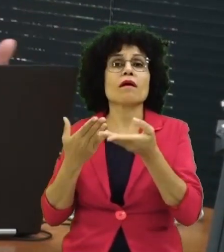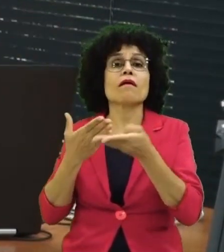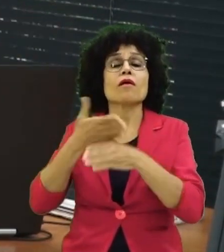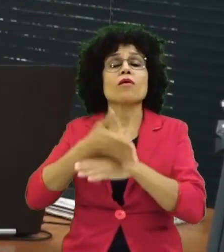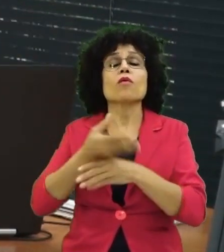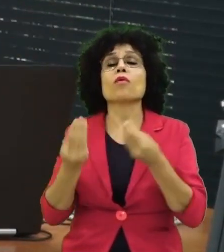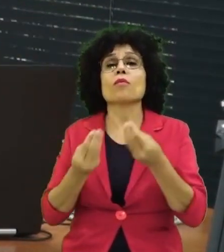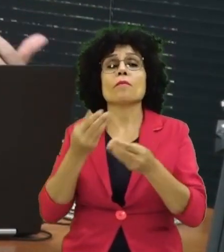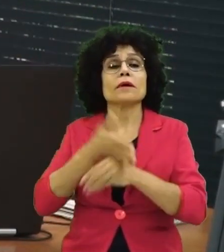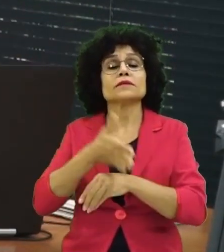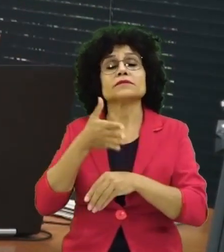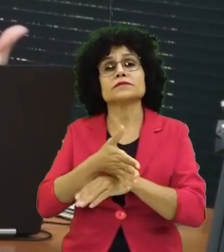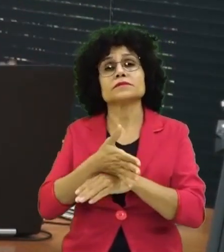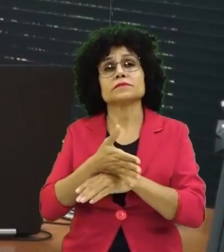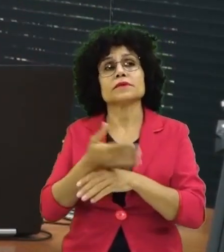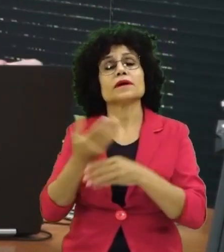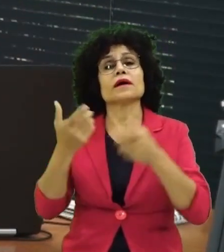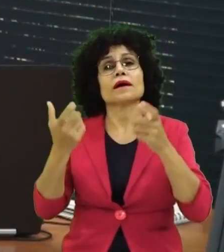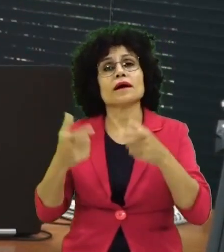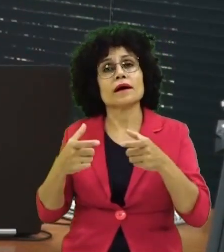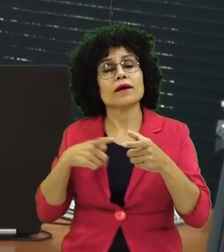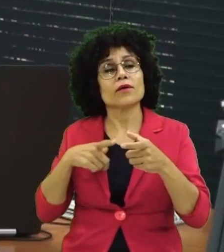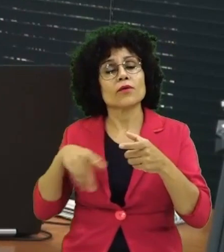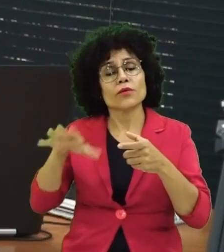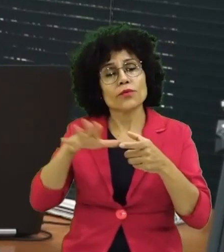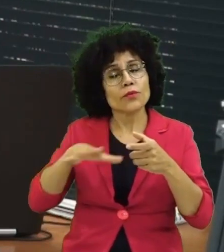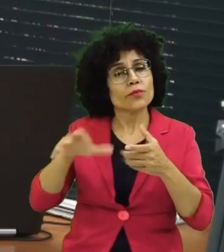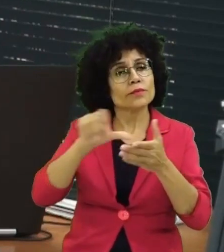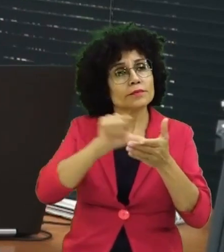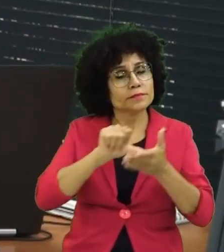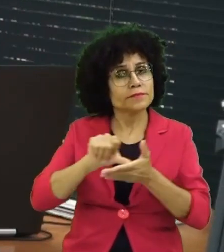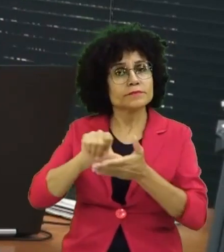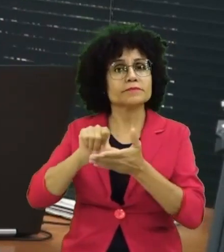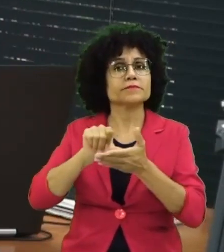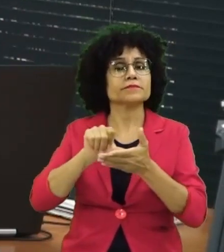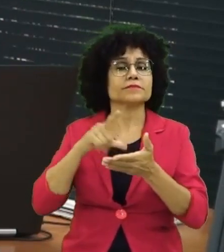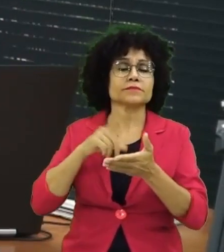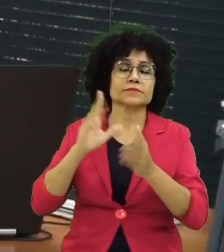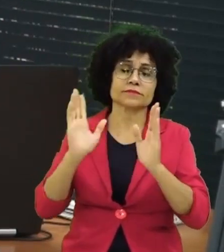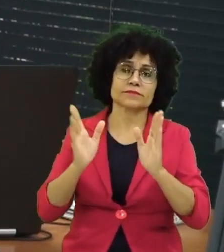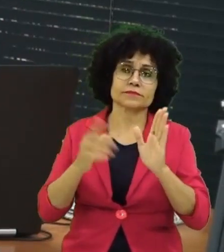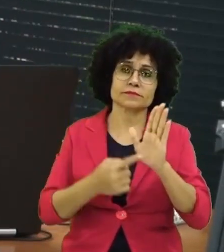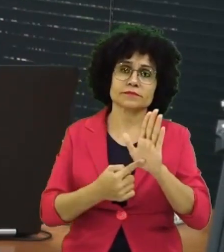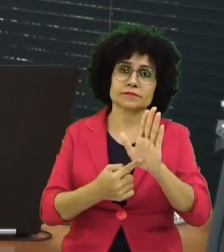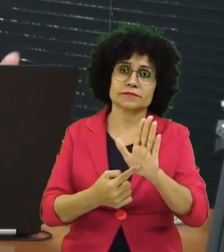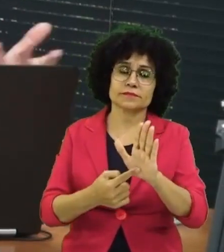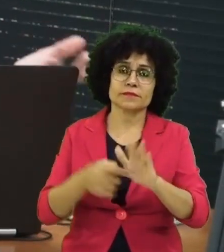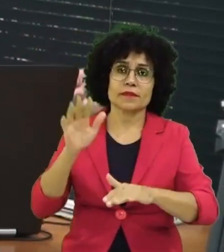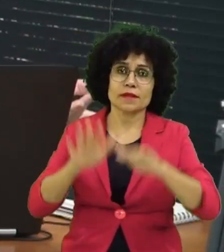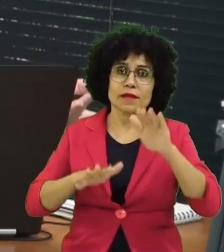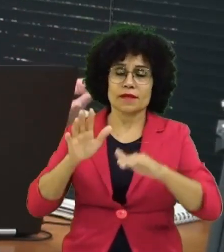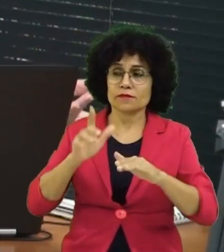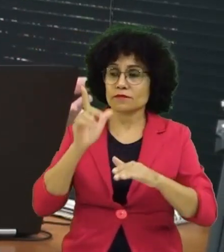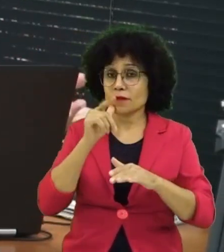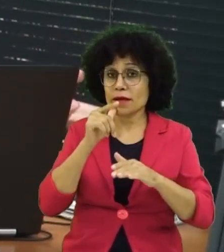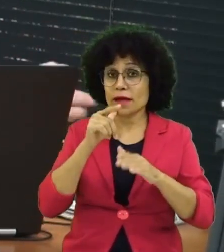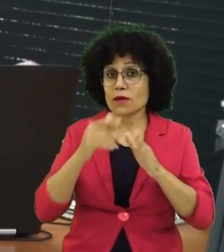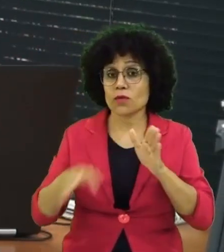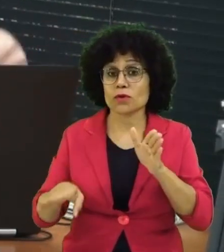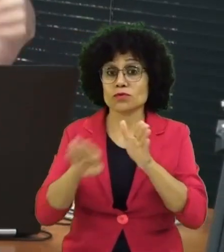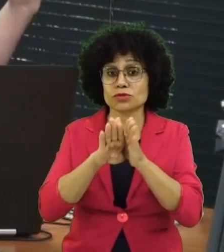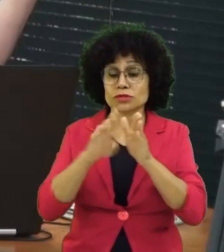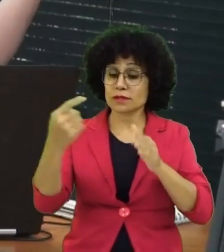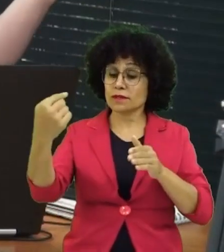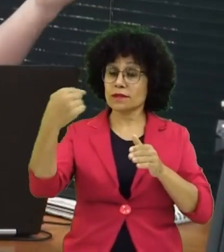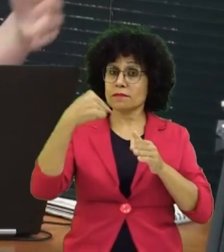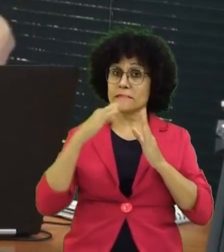né? Porque é uma questão que está no dia a dia, como o senhor fala, né? Já pontuou. Muitas vezes essa água não chega na minha casa,